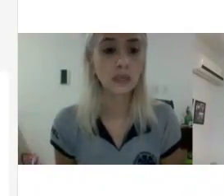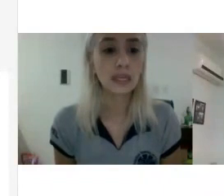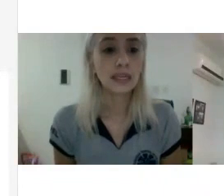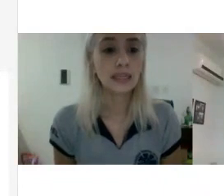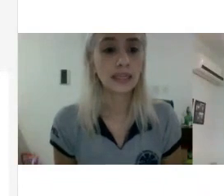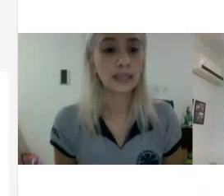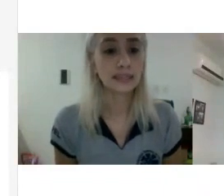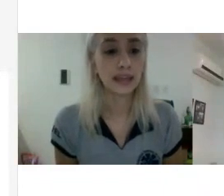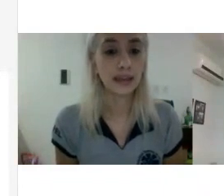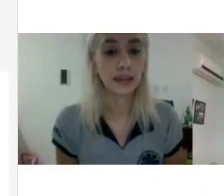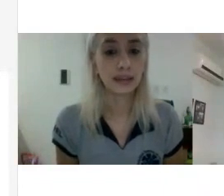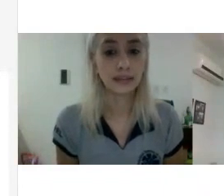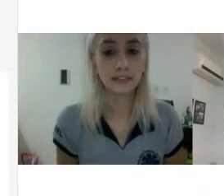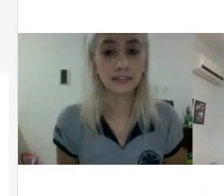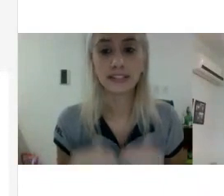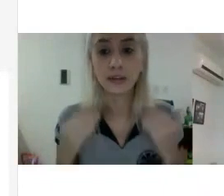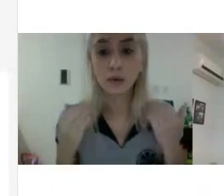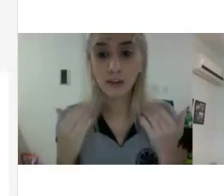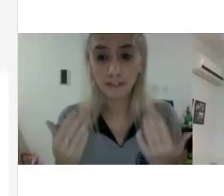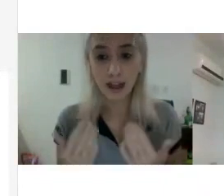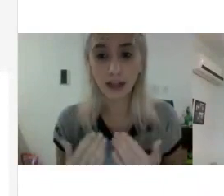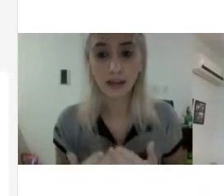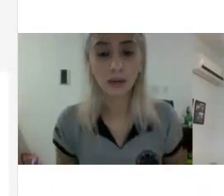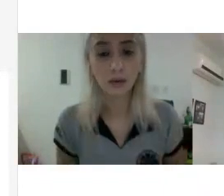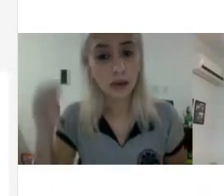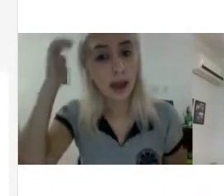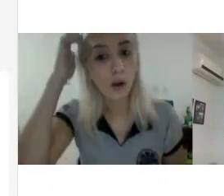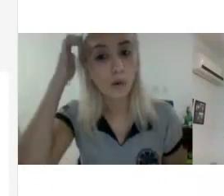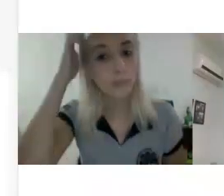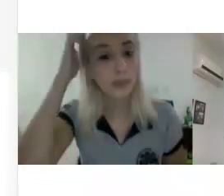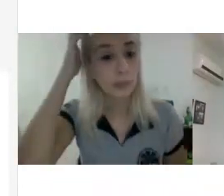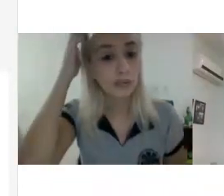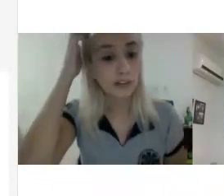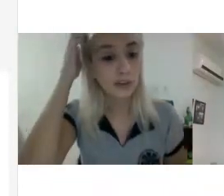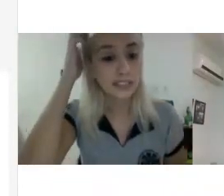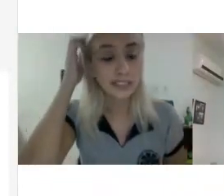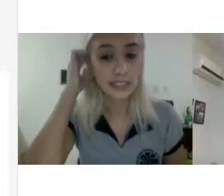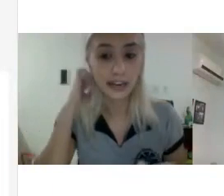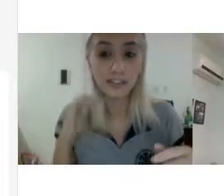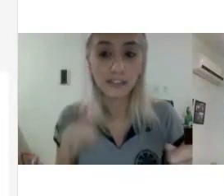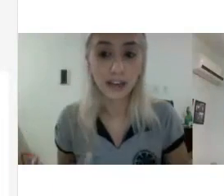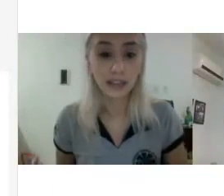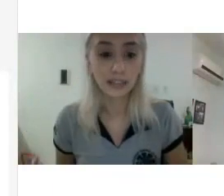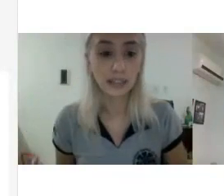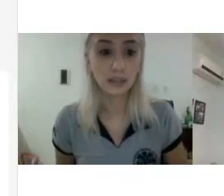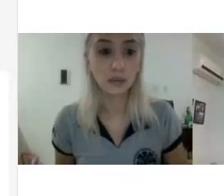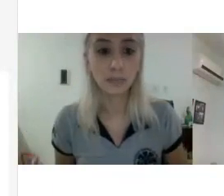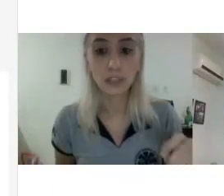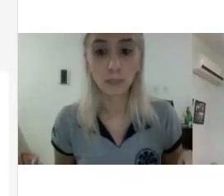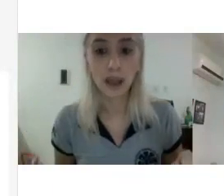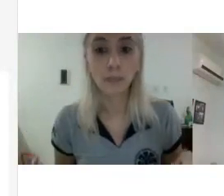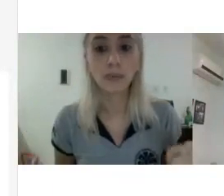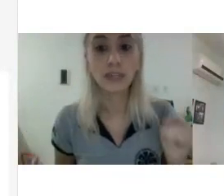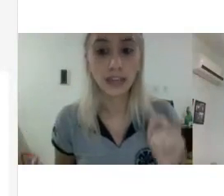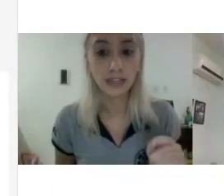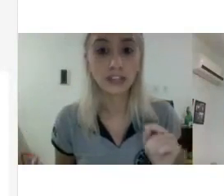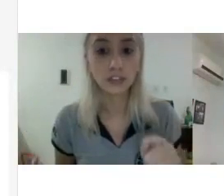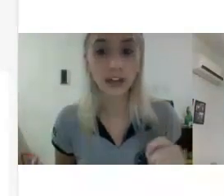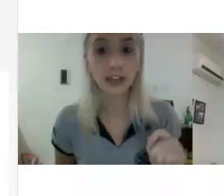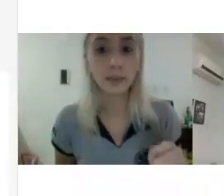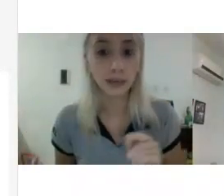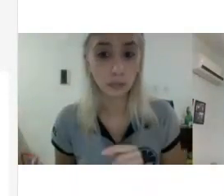Então, quem quiser fazer uma fala oral, por favor, se inscreva aqui no bate-papo e